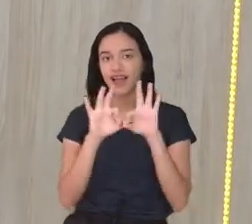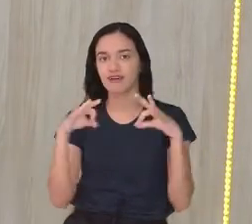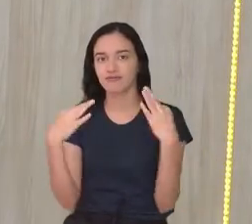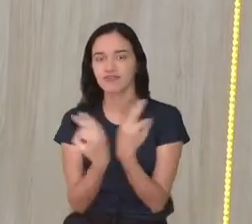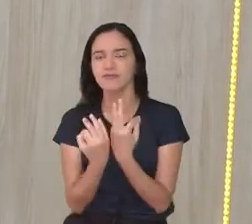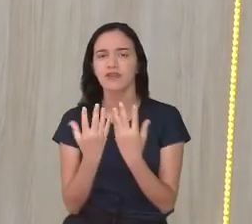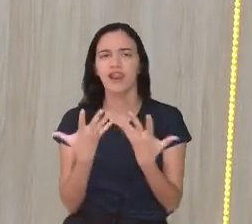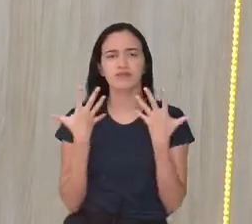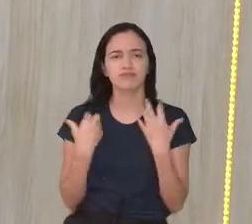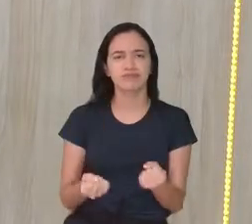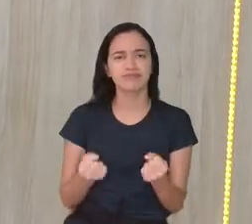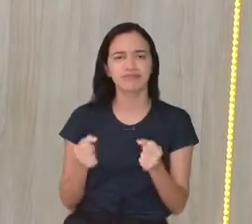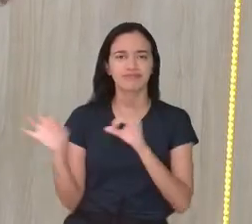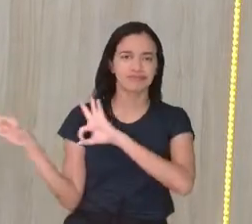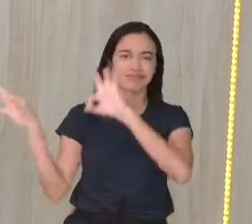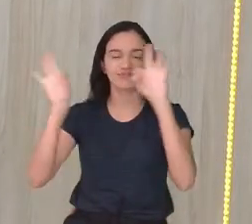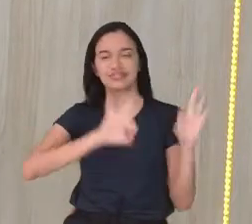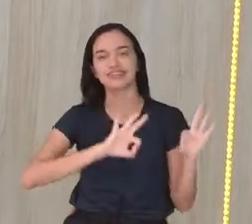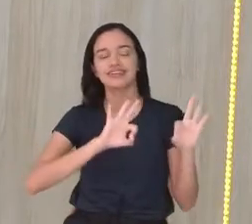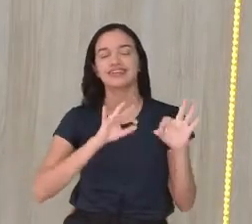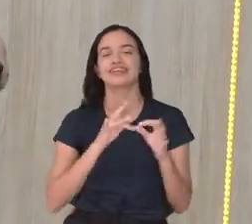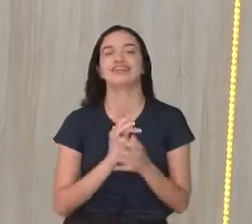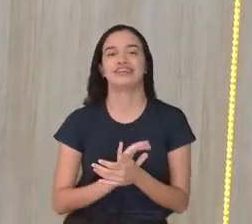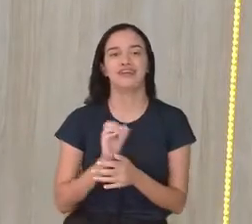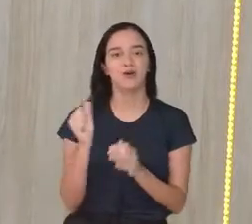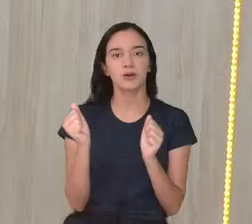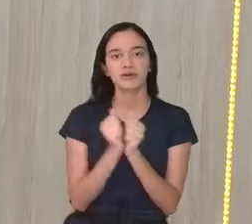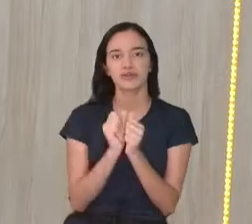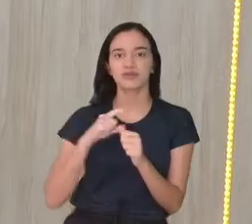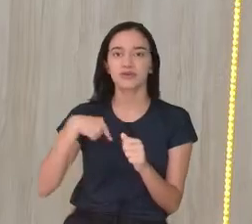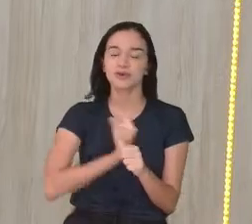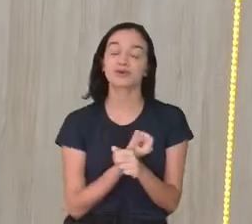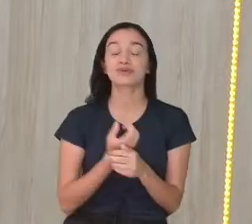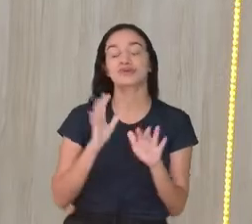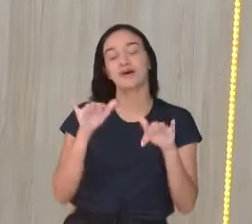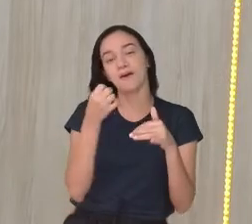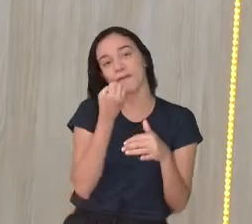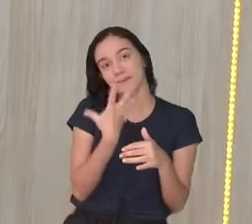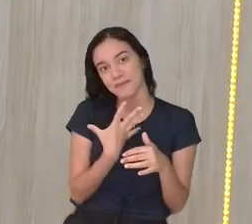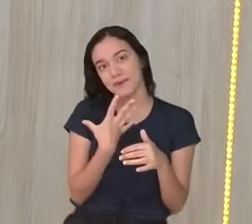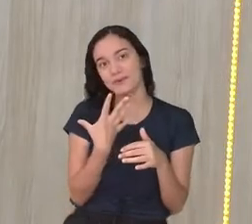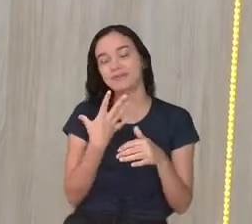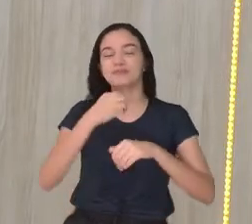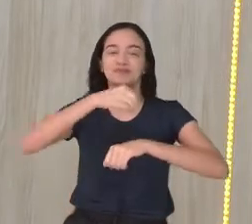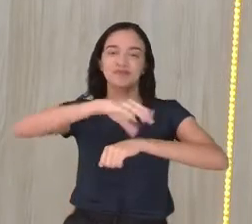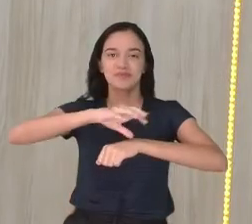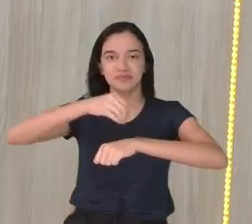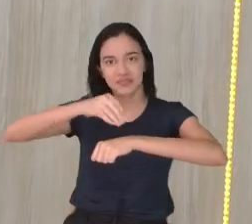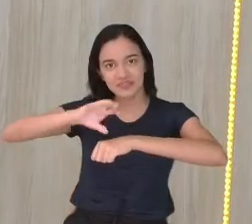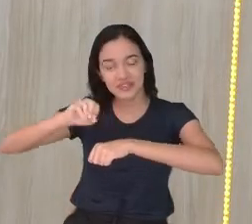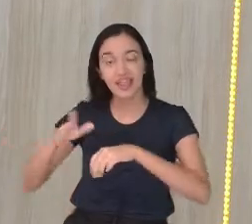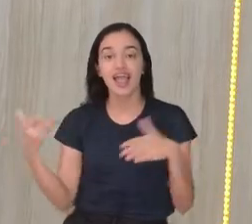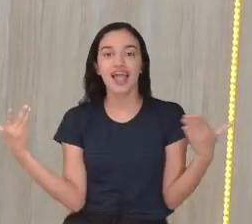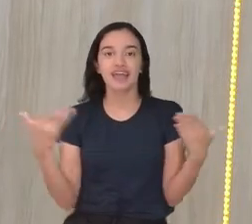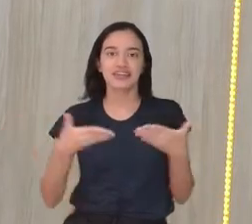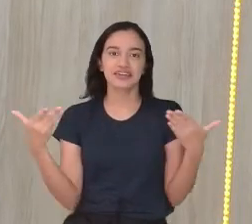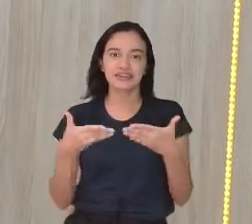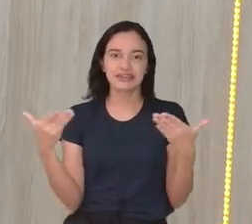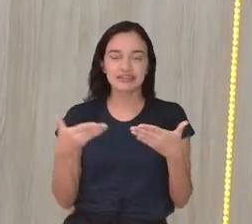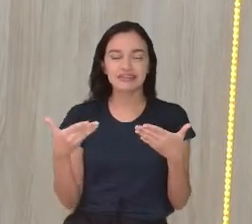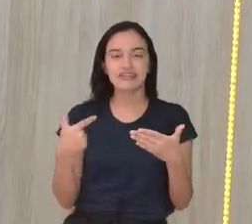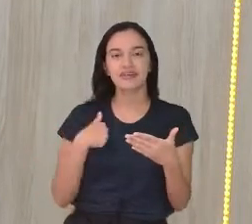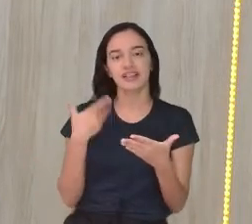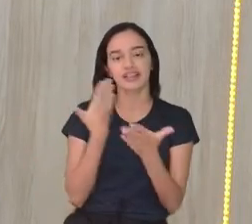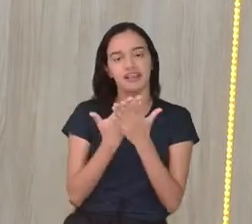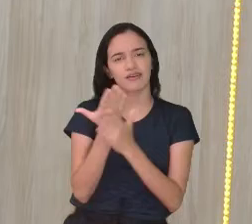povo, acordar, assistir Midiano na telinha aqui conosco? Bom, minha gente, esses são os nossos recados de hoje. E na